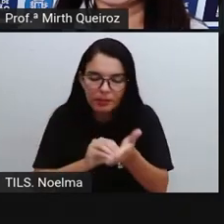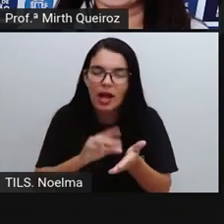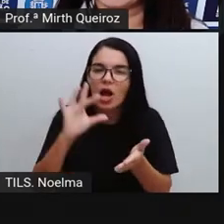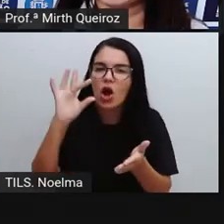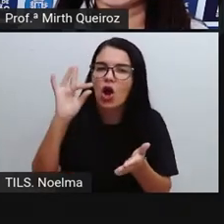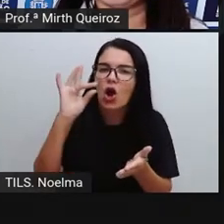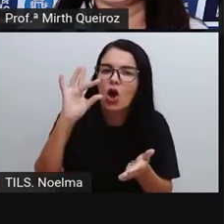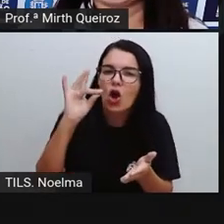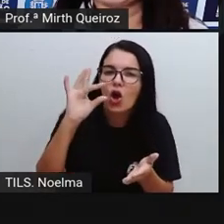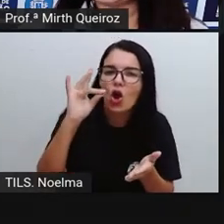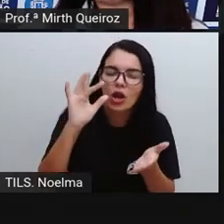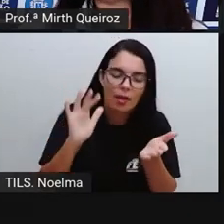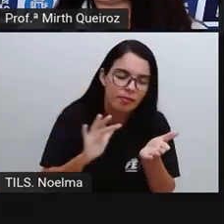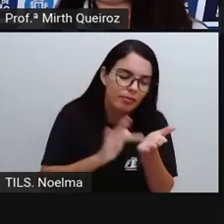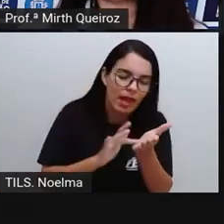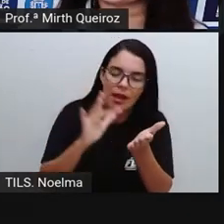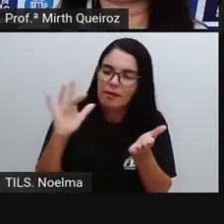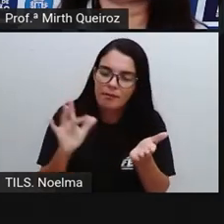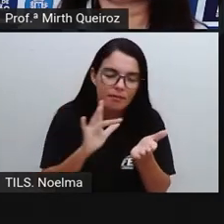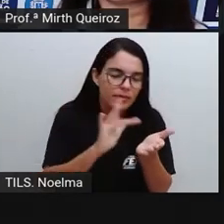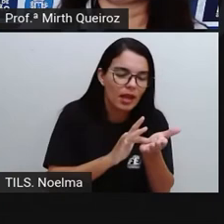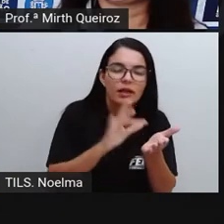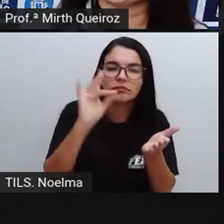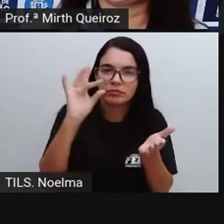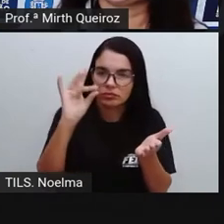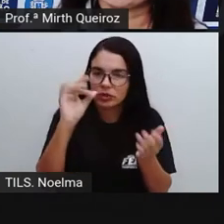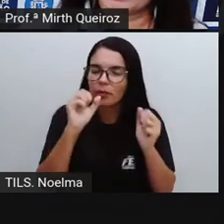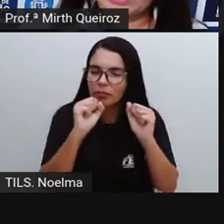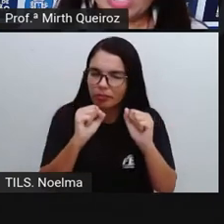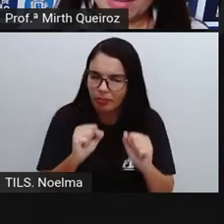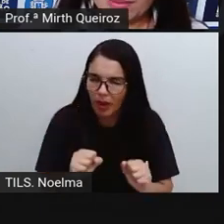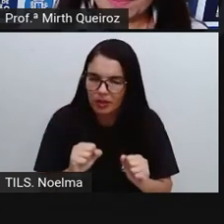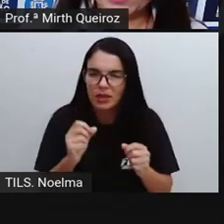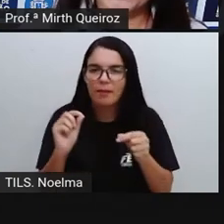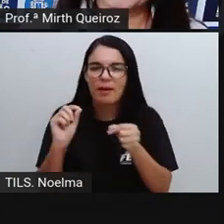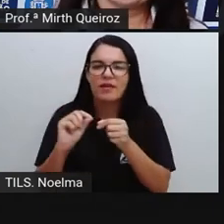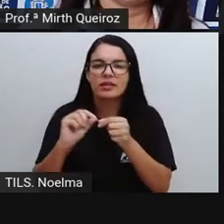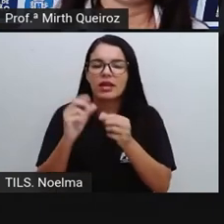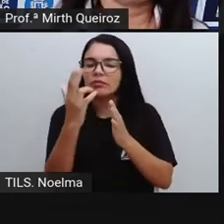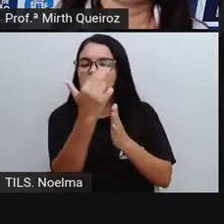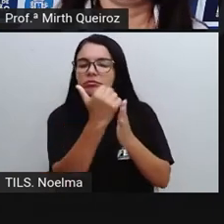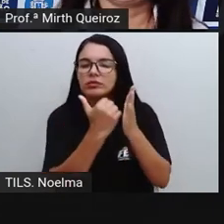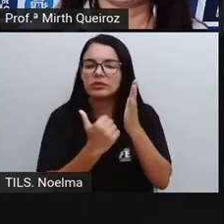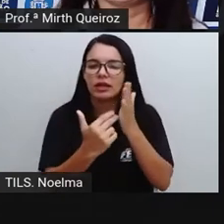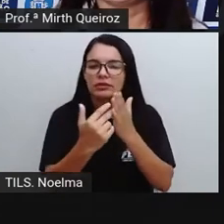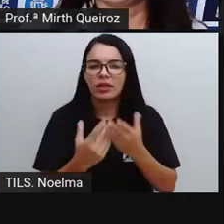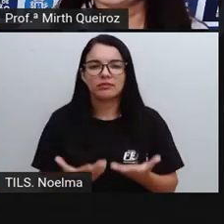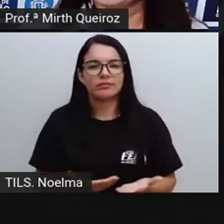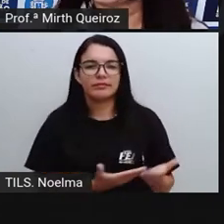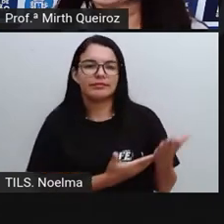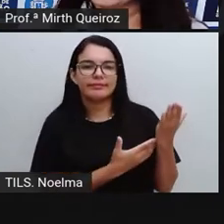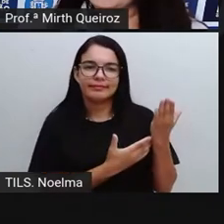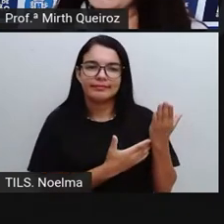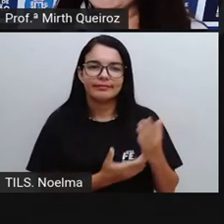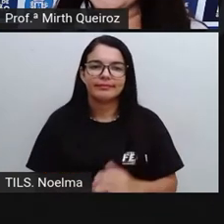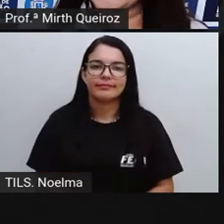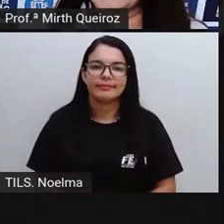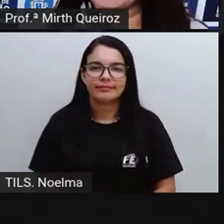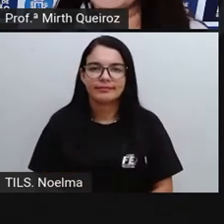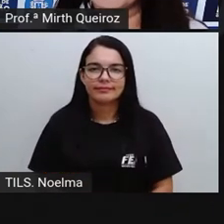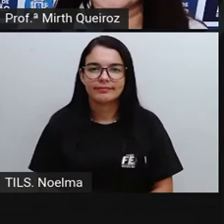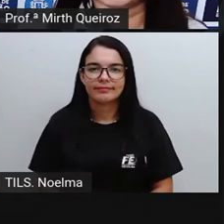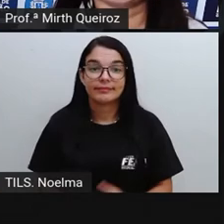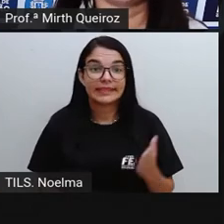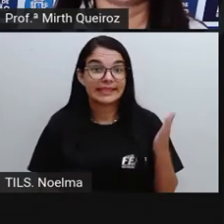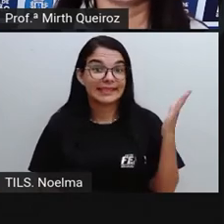aí a cola e os papeizinhos recortados, vocês vão colando ali para poder dar vida aí à sua figura, certo?